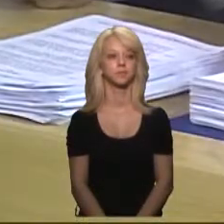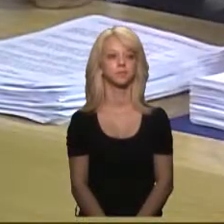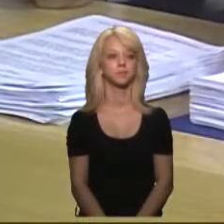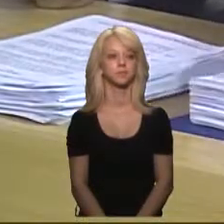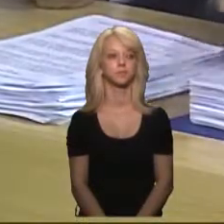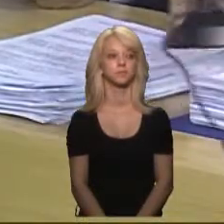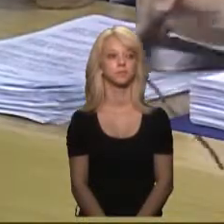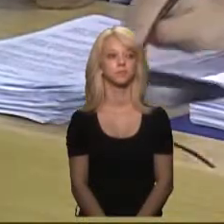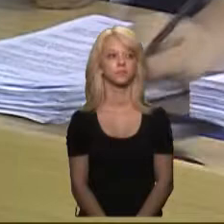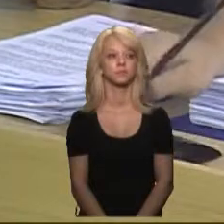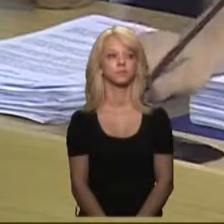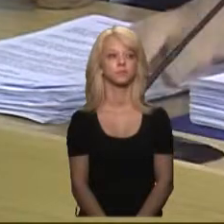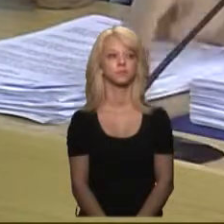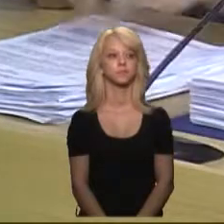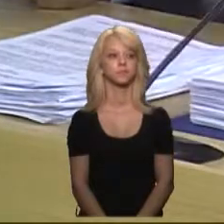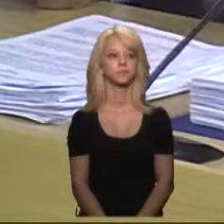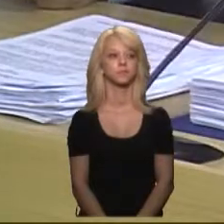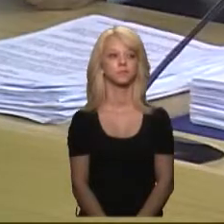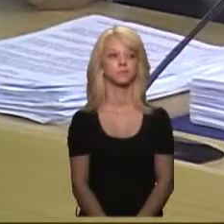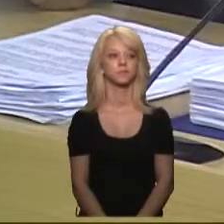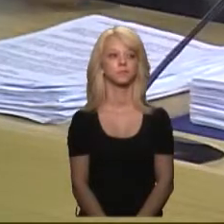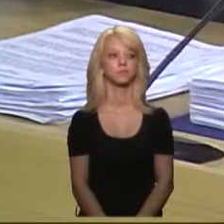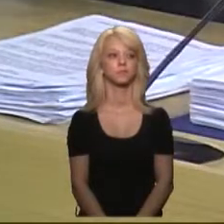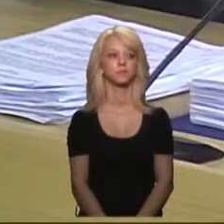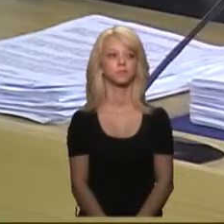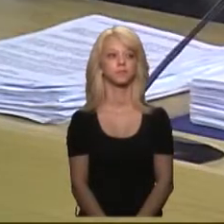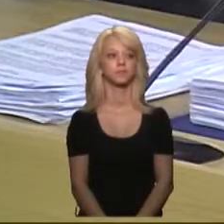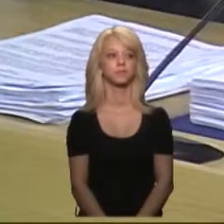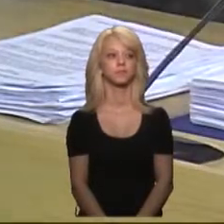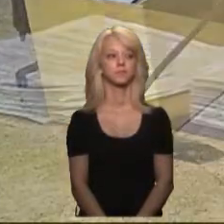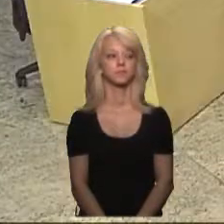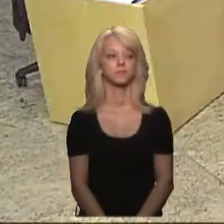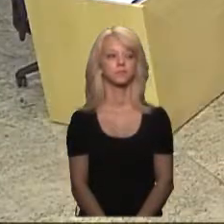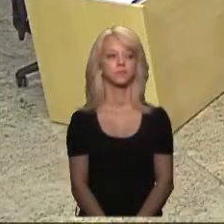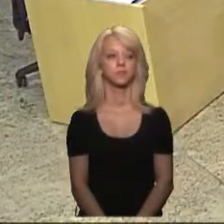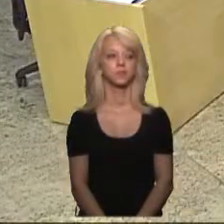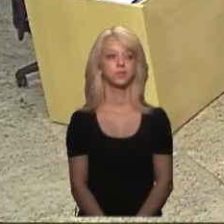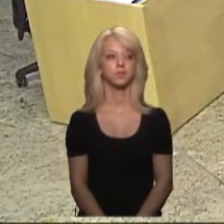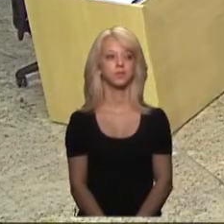está registrado. Vereador Pastor Nunes, Vossa Excelência tem até 5 minutos.